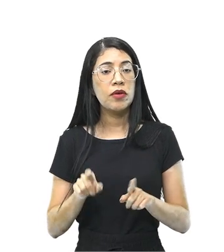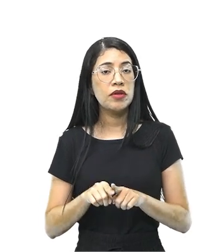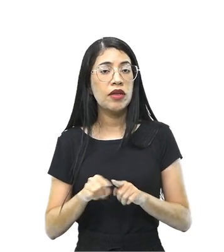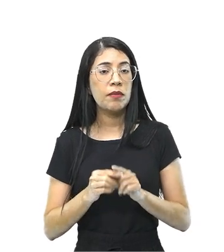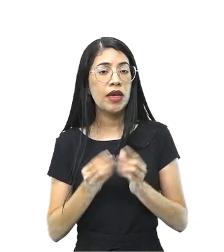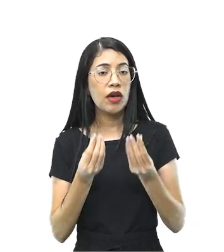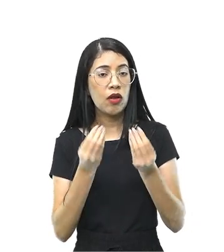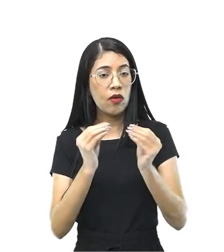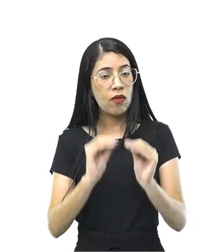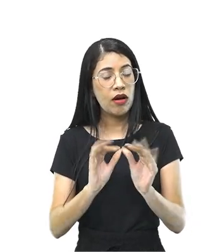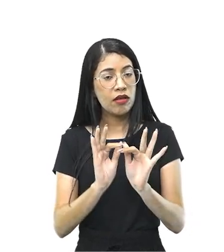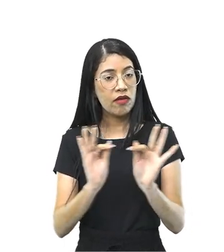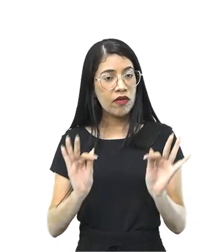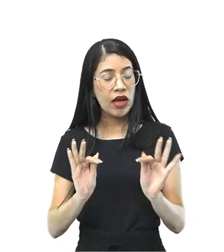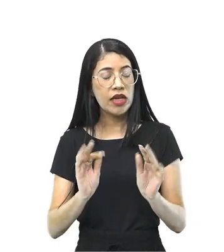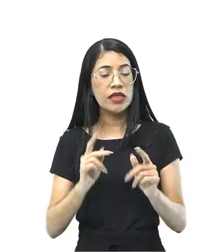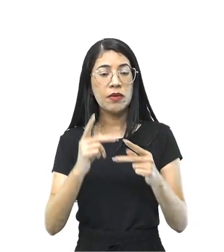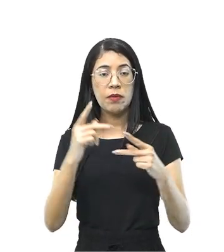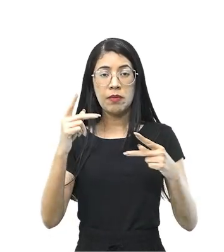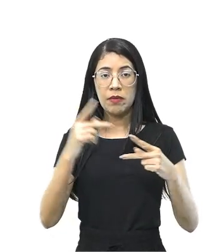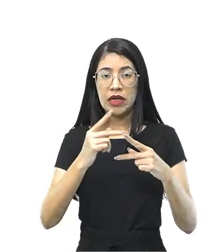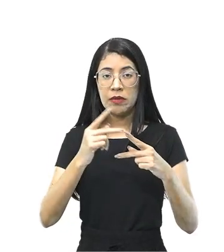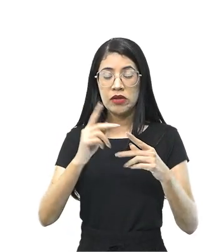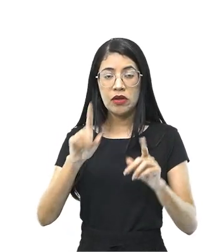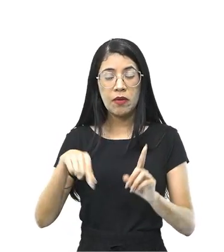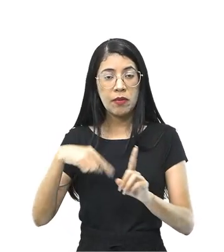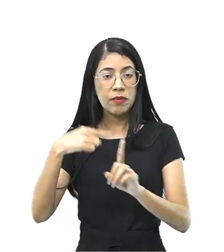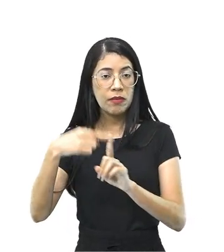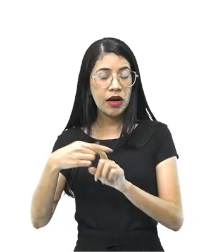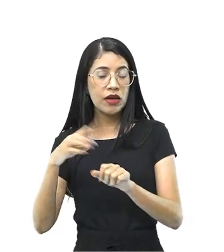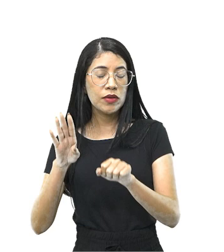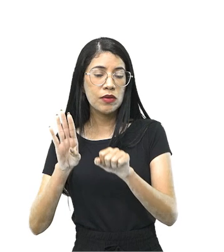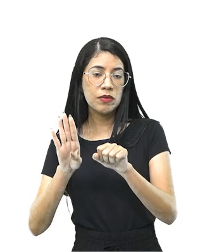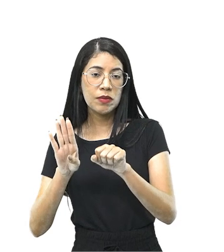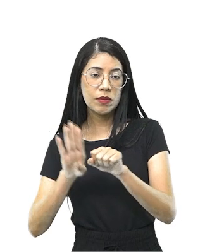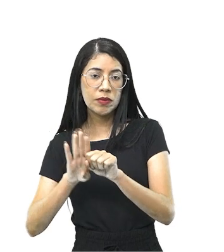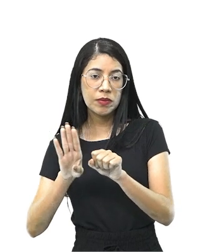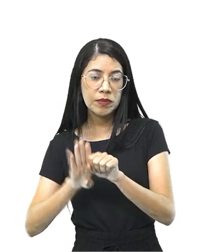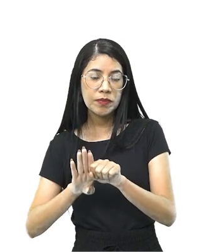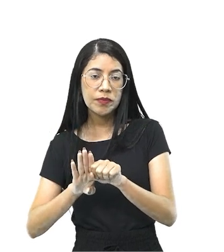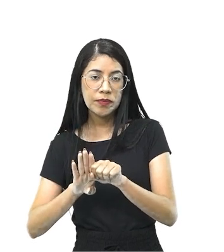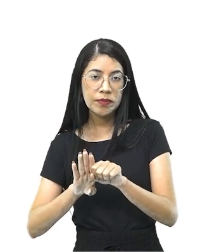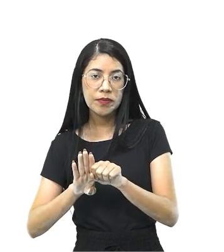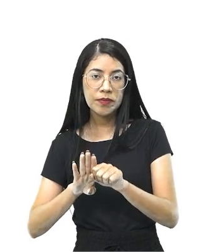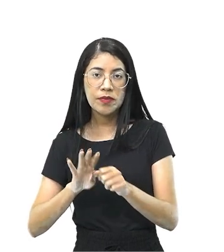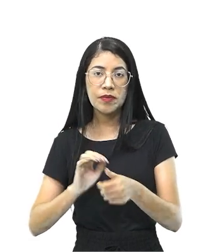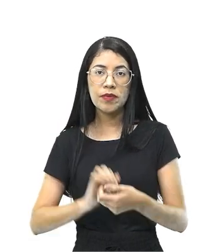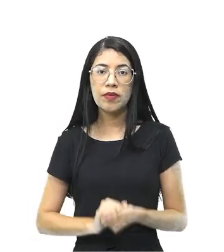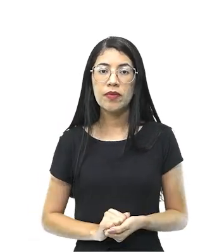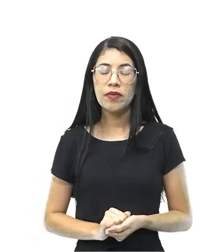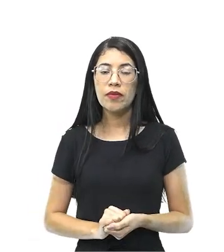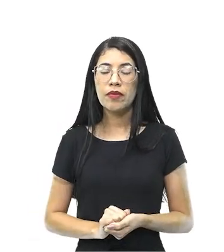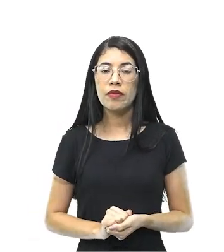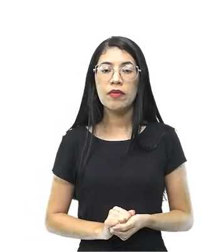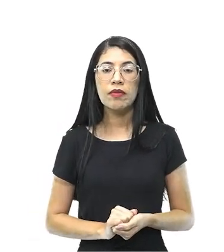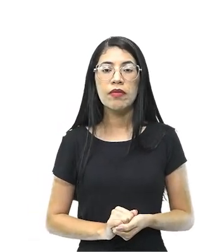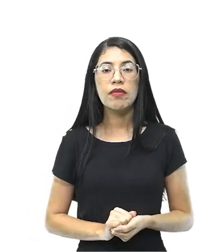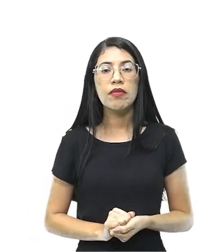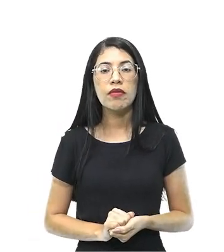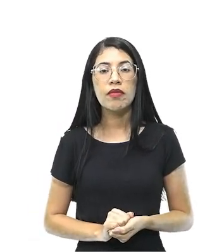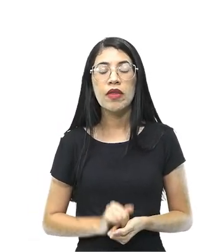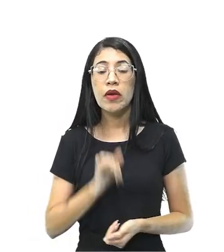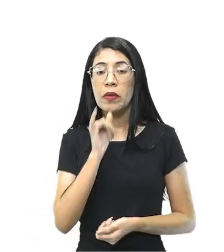preposição mais um substantivo, tá? Que é o caso de